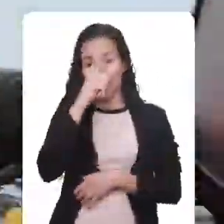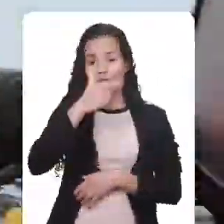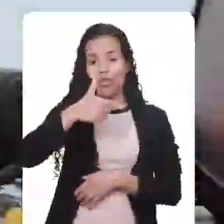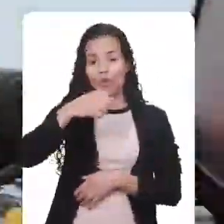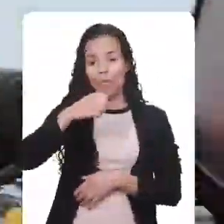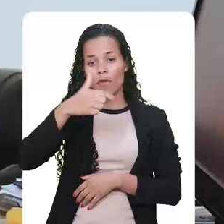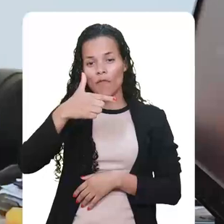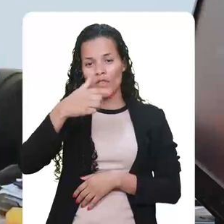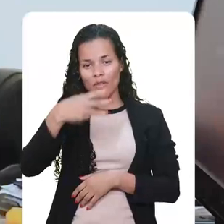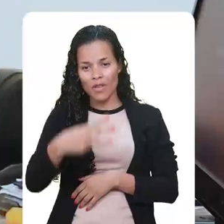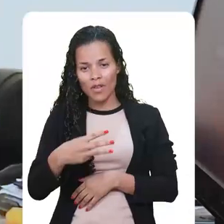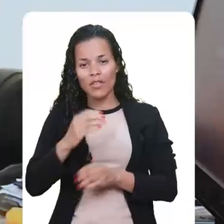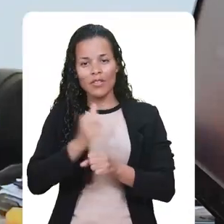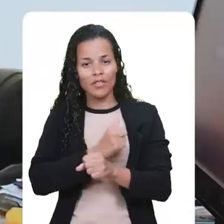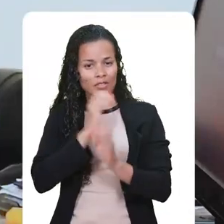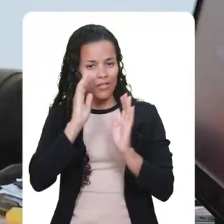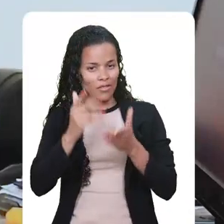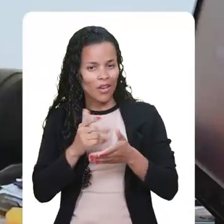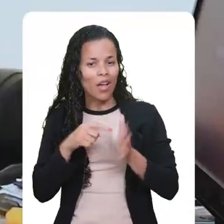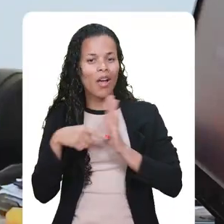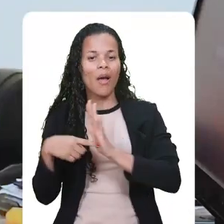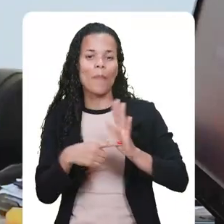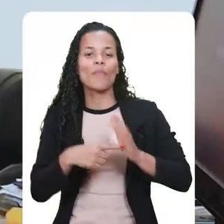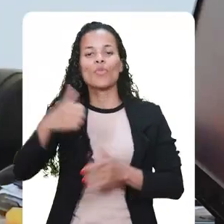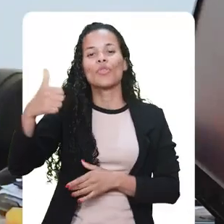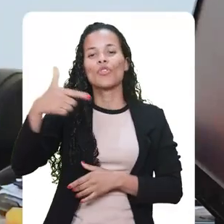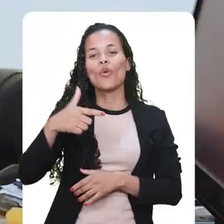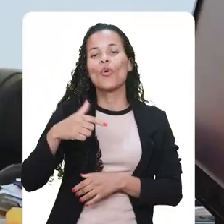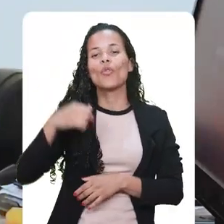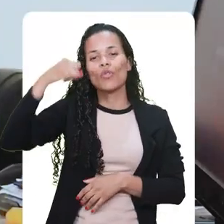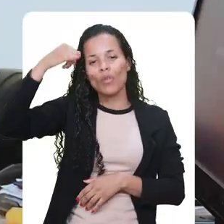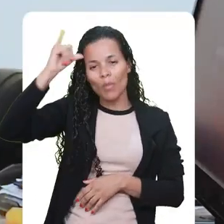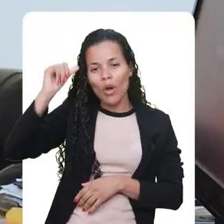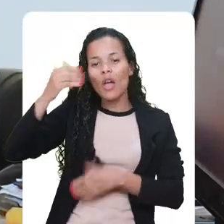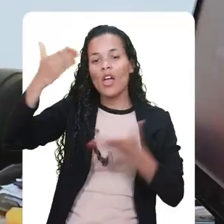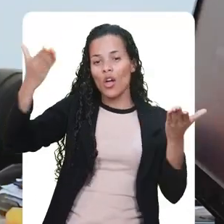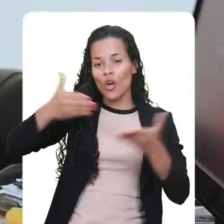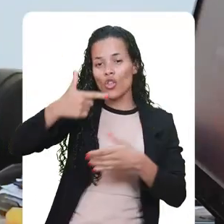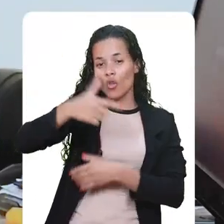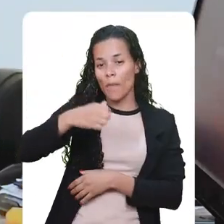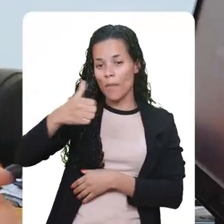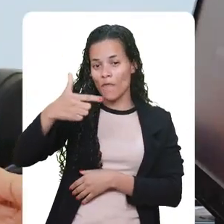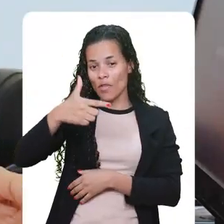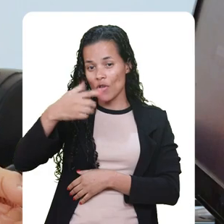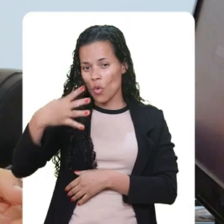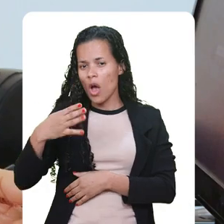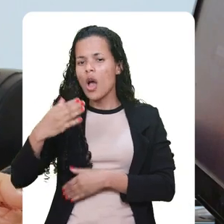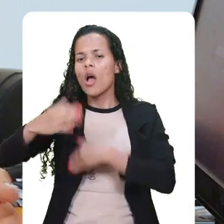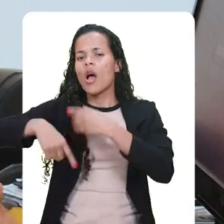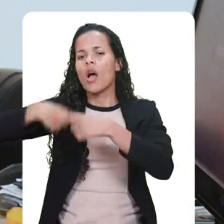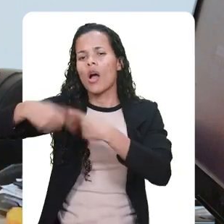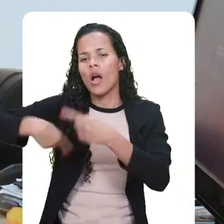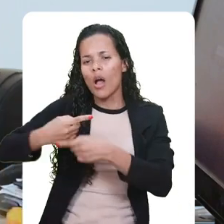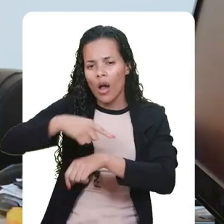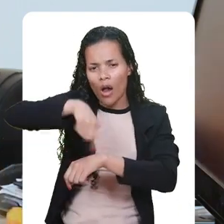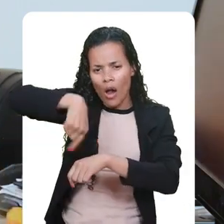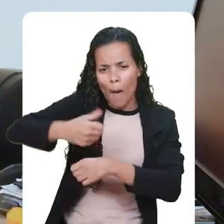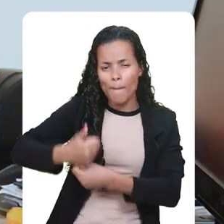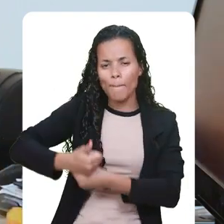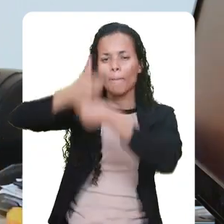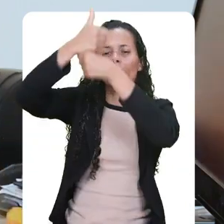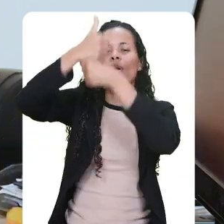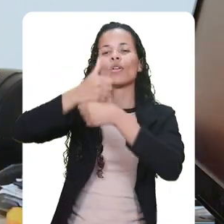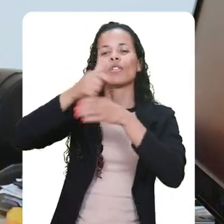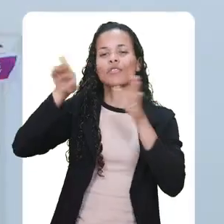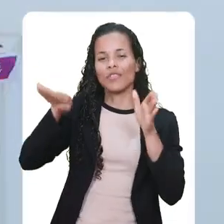E aí a gente teve já no Carnaval 2023 a apresentação de pelo menos 12 bois e esse ano, 2024, mantendo